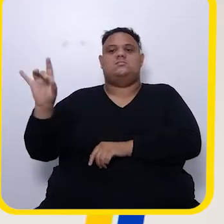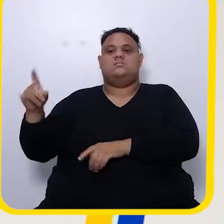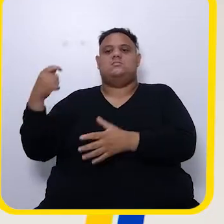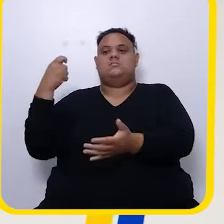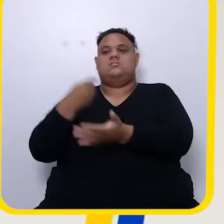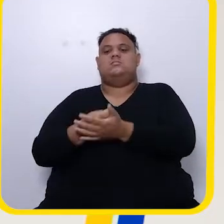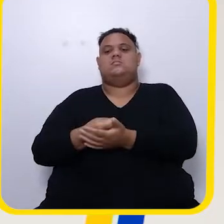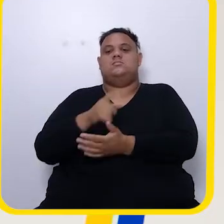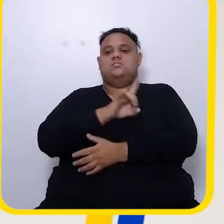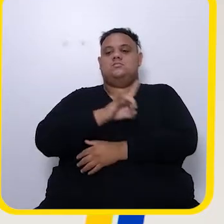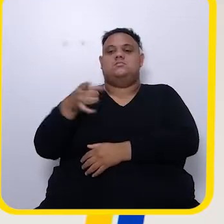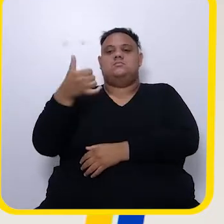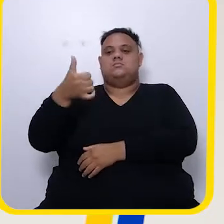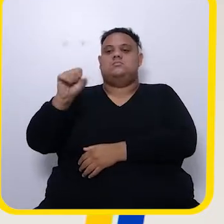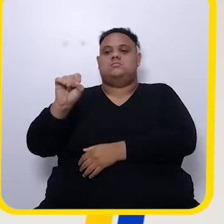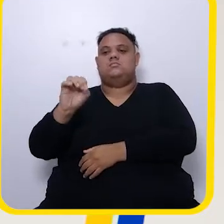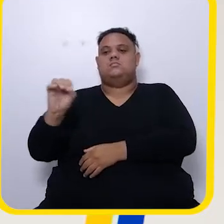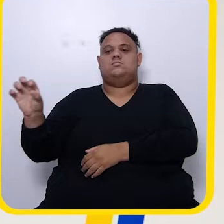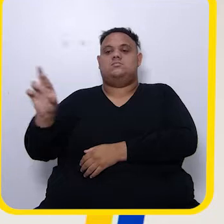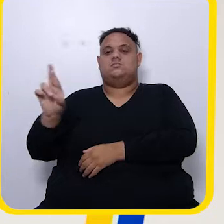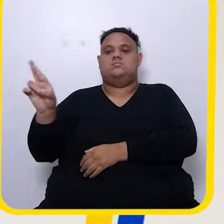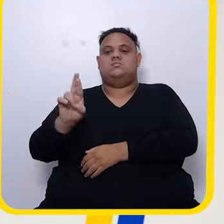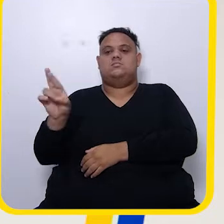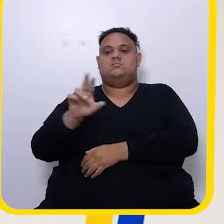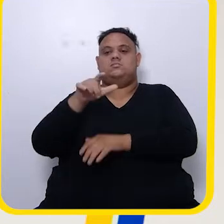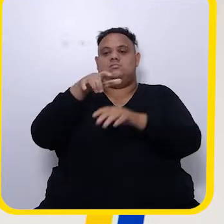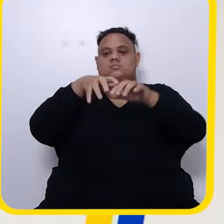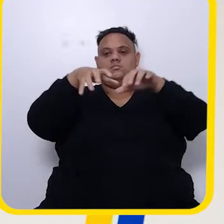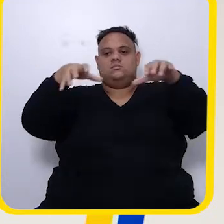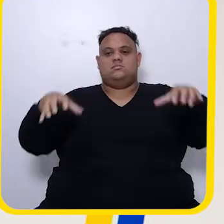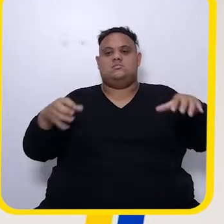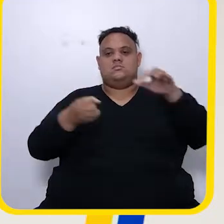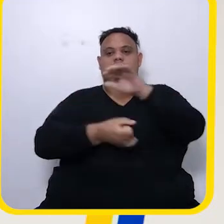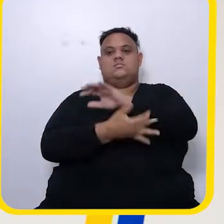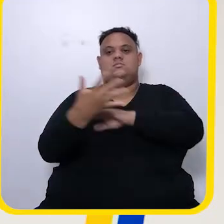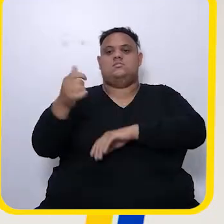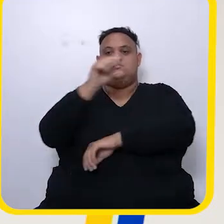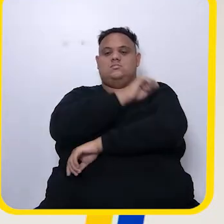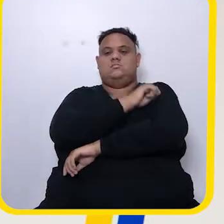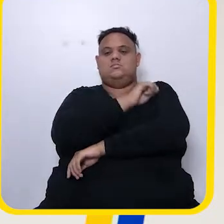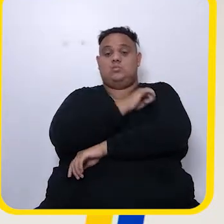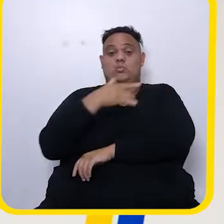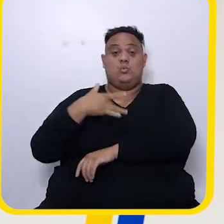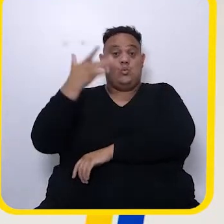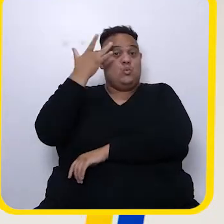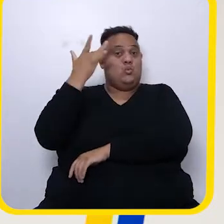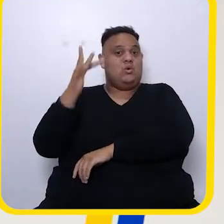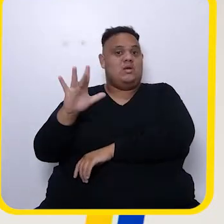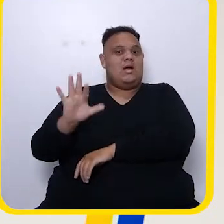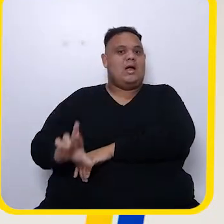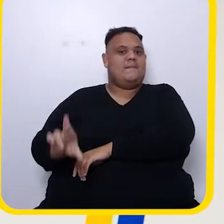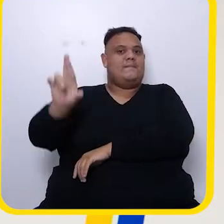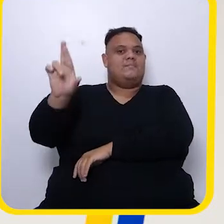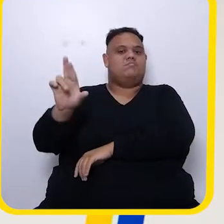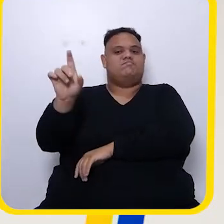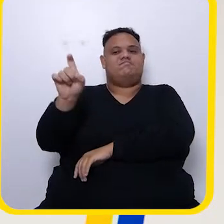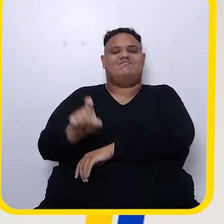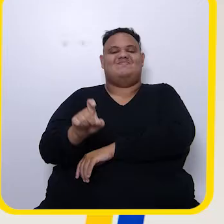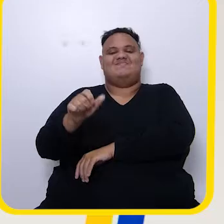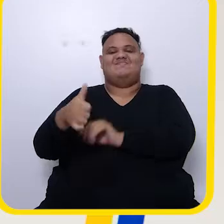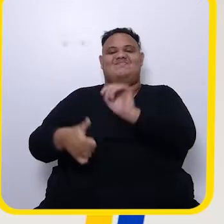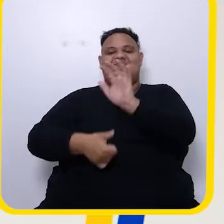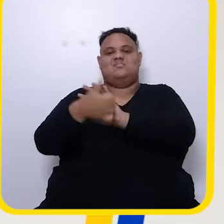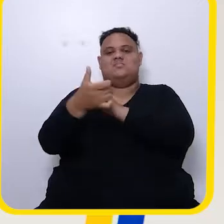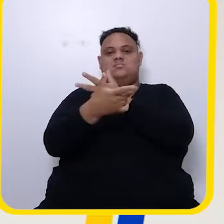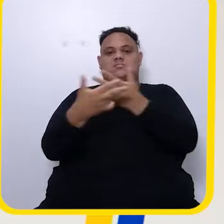é só pegar esses R$ 180 e dividir pela quantidade de alunos, que, como eu não sei, a gente está representando por X. Então, a primeira coisa que a gente